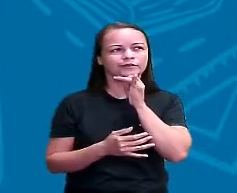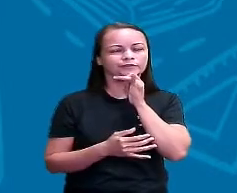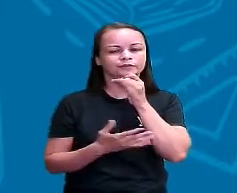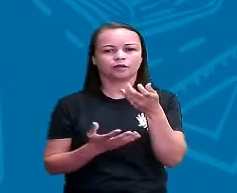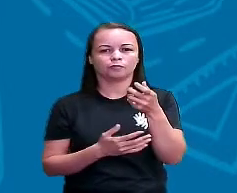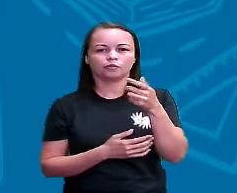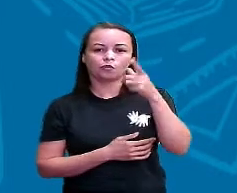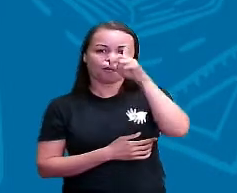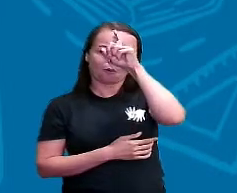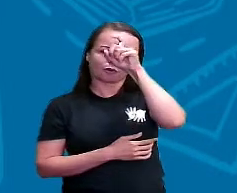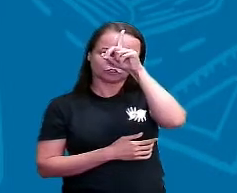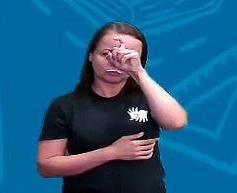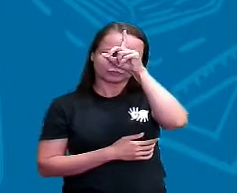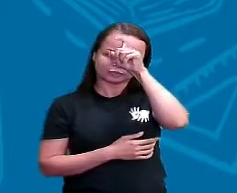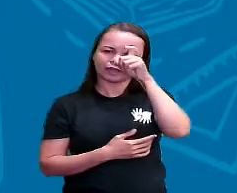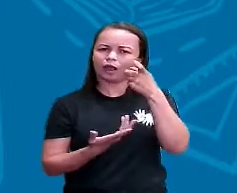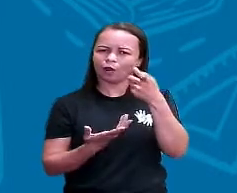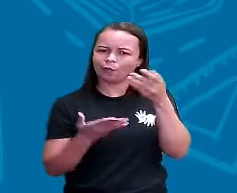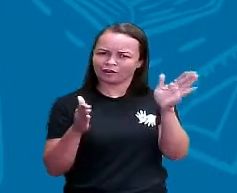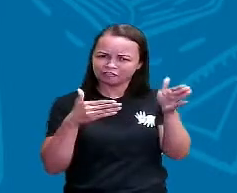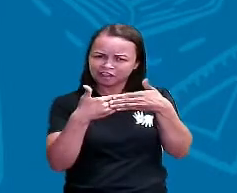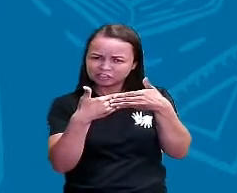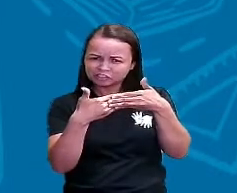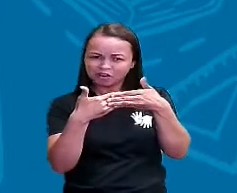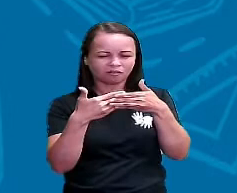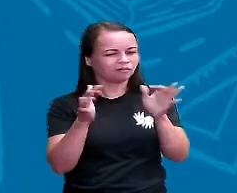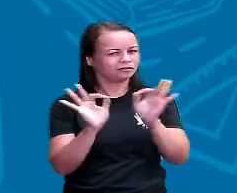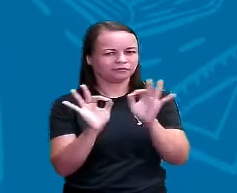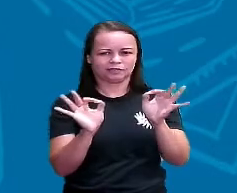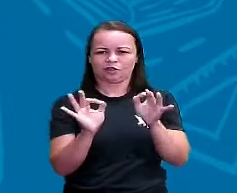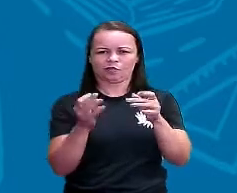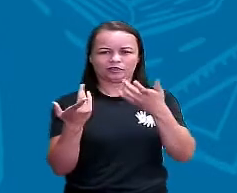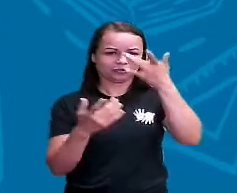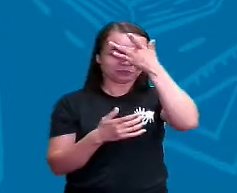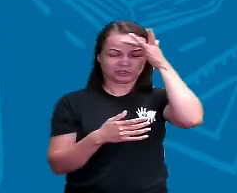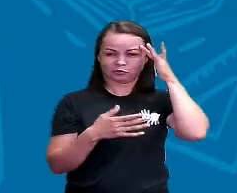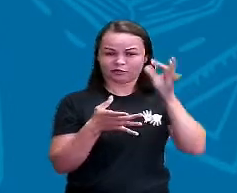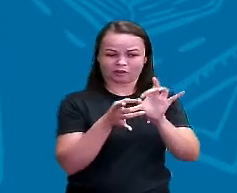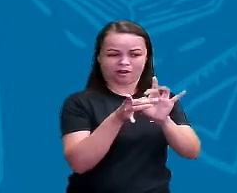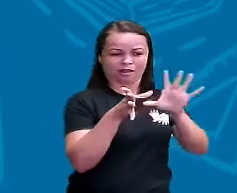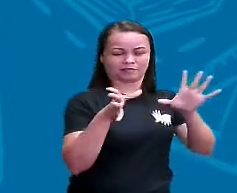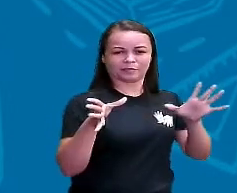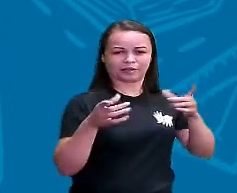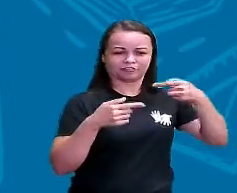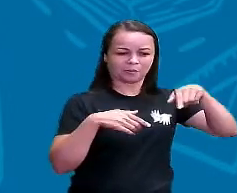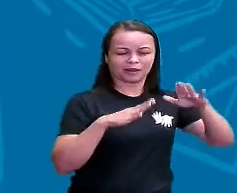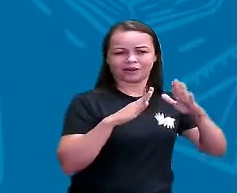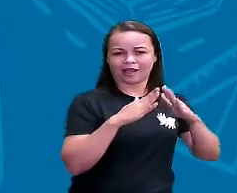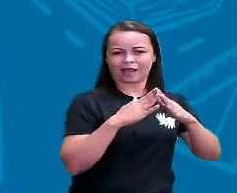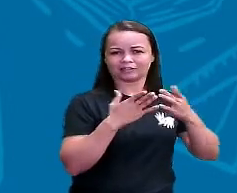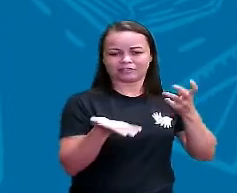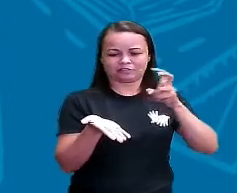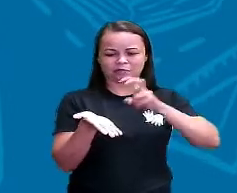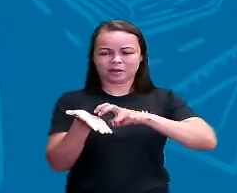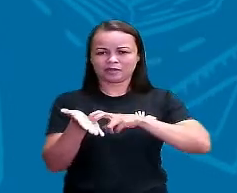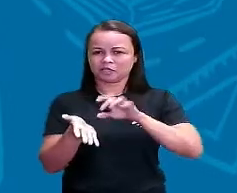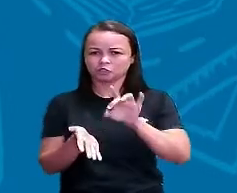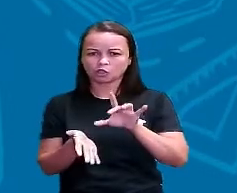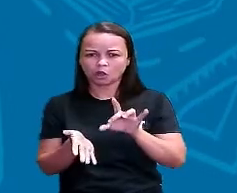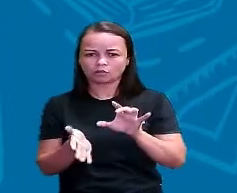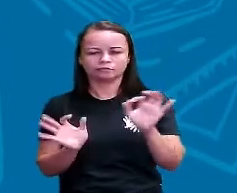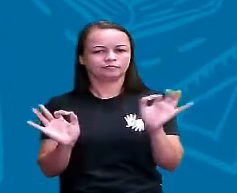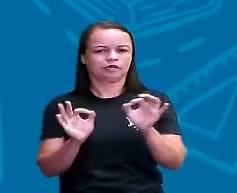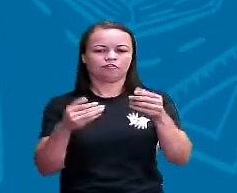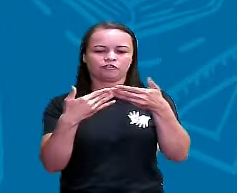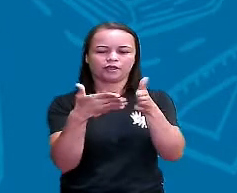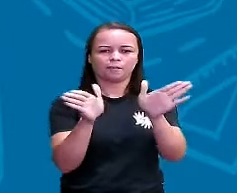de funcionar, né? Não chega a certa hora, todo mundo largou, ninguém fica doente agora, a gente só atende agora amanhã de manhã. Não, gente,